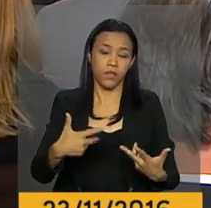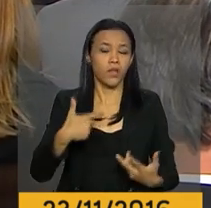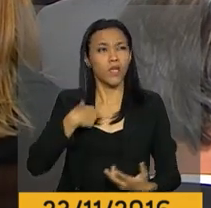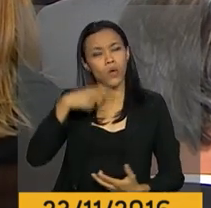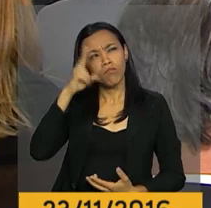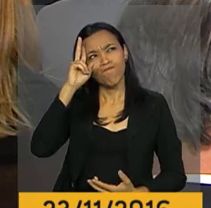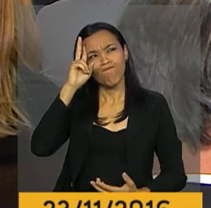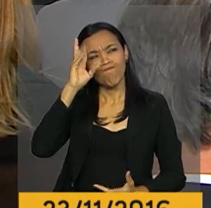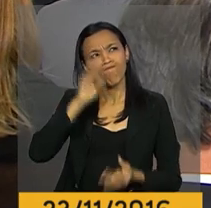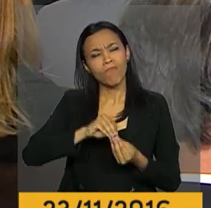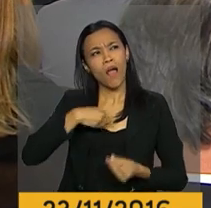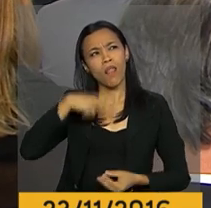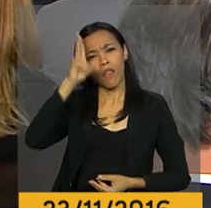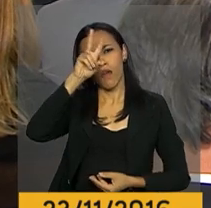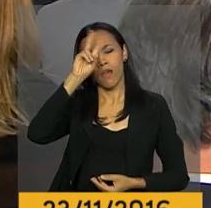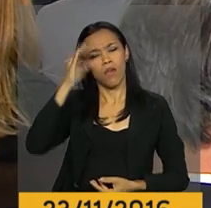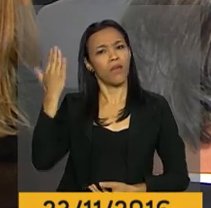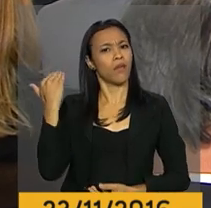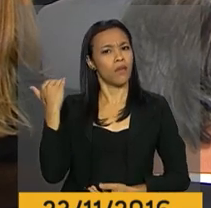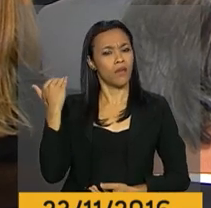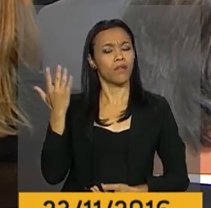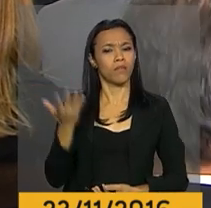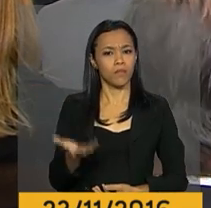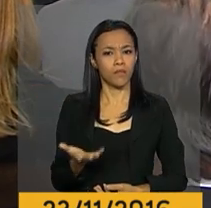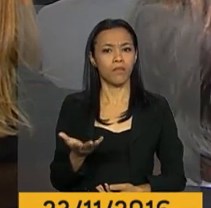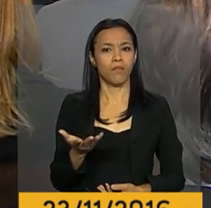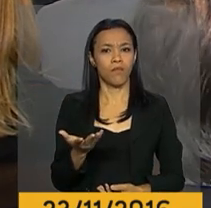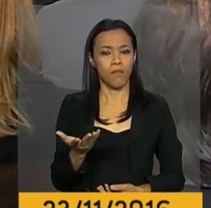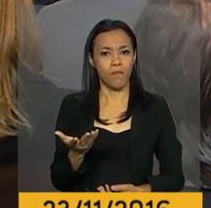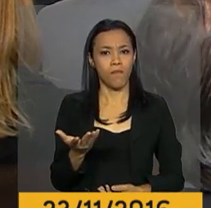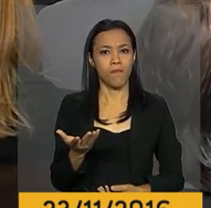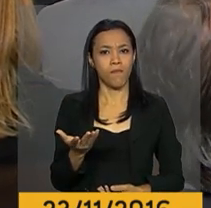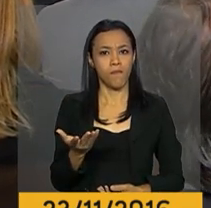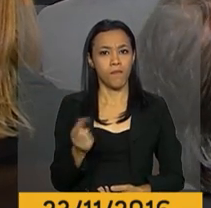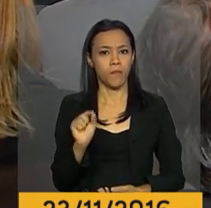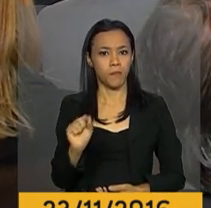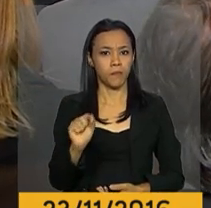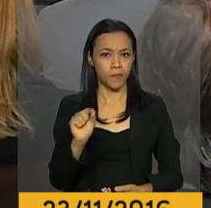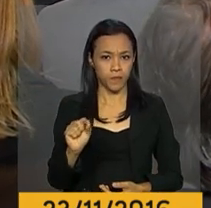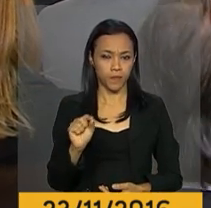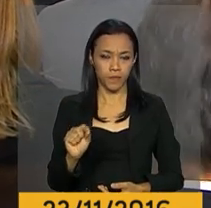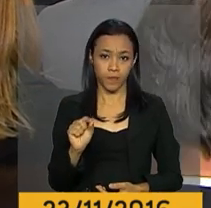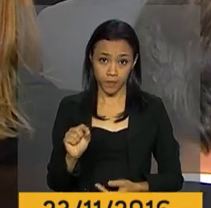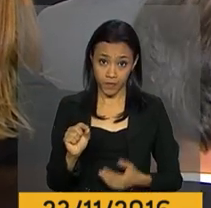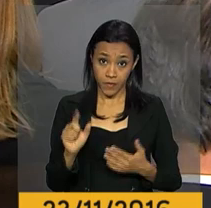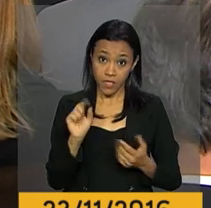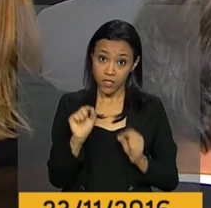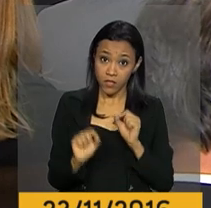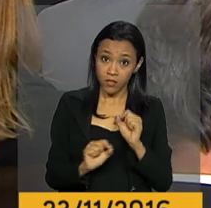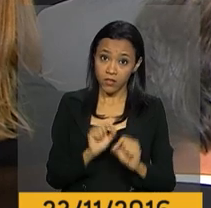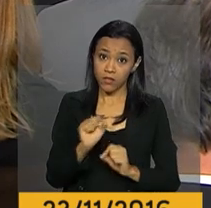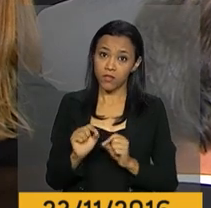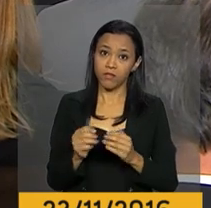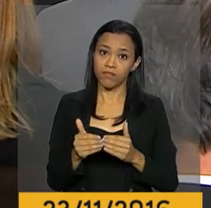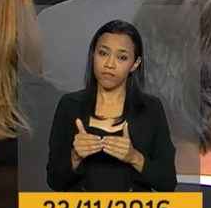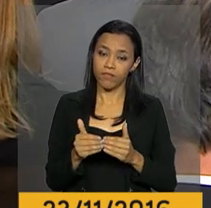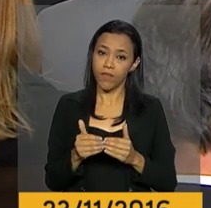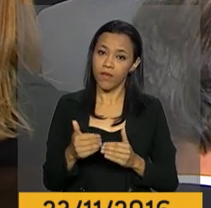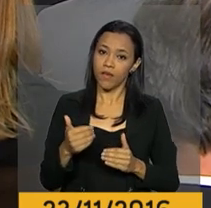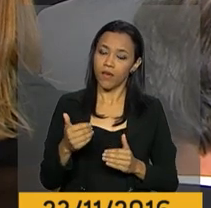tão logo se esboçou a perspectiva de ouvir a ser